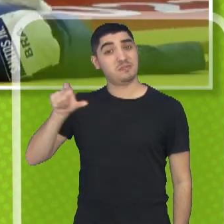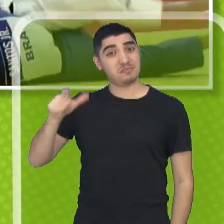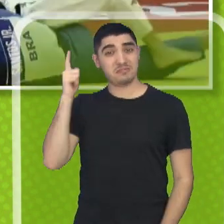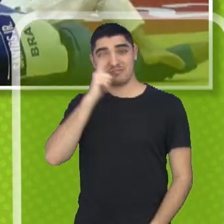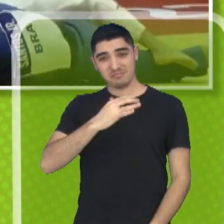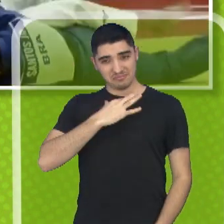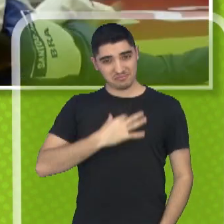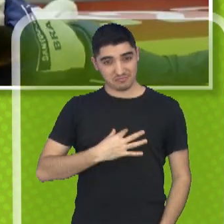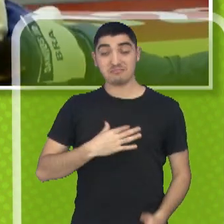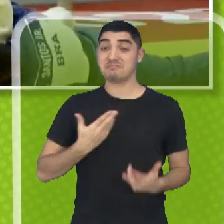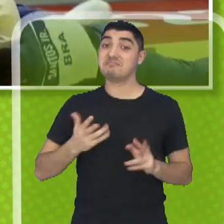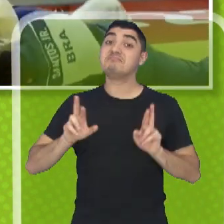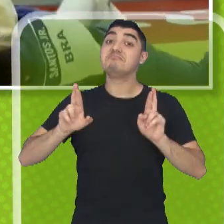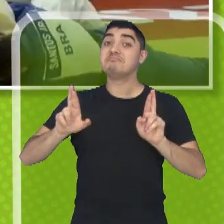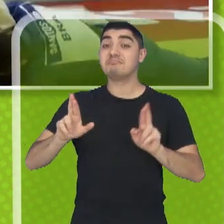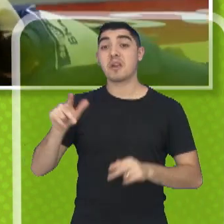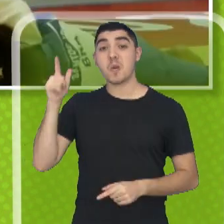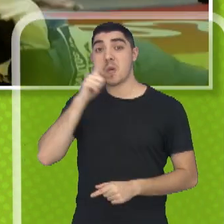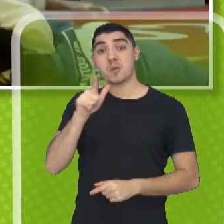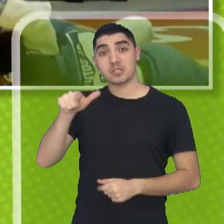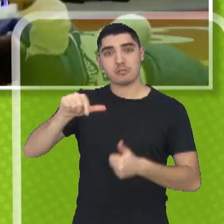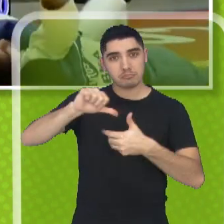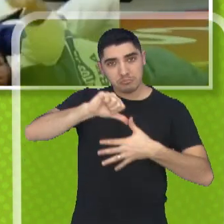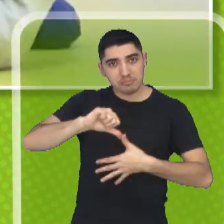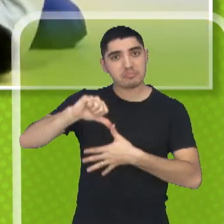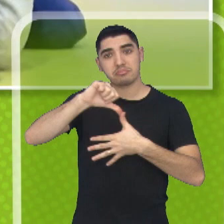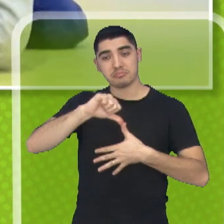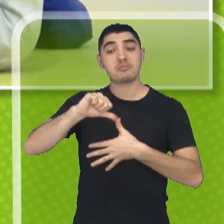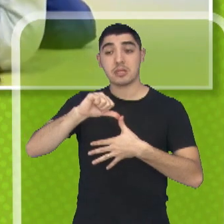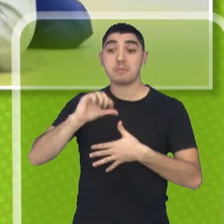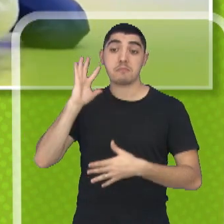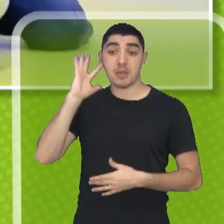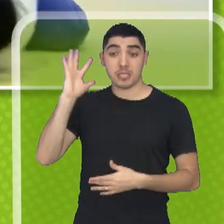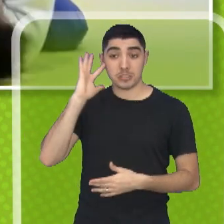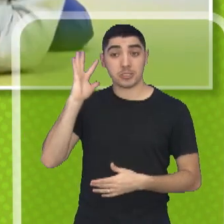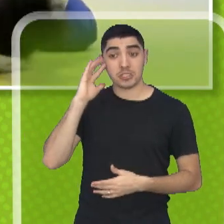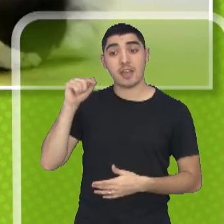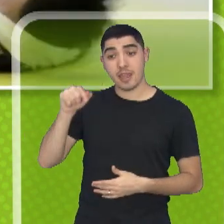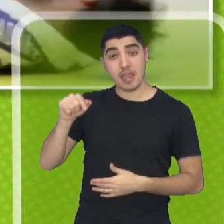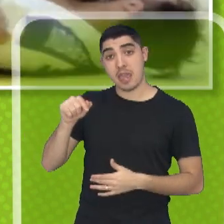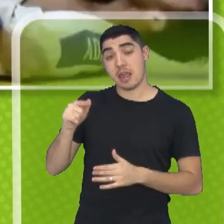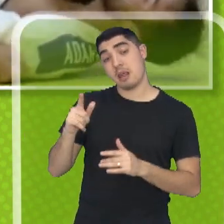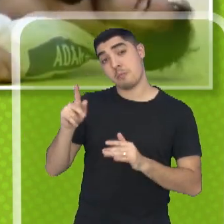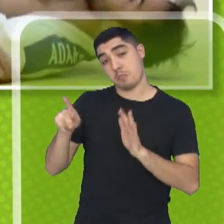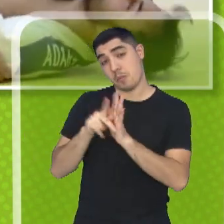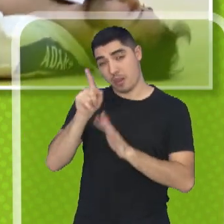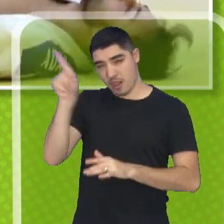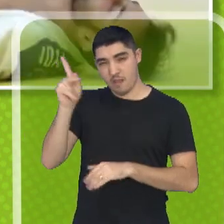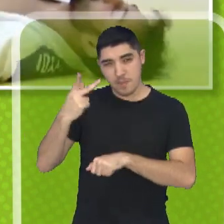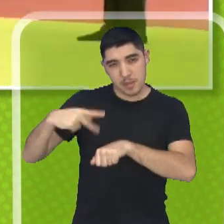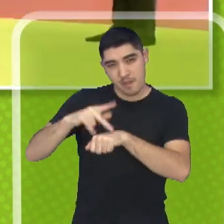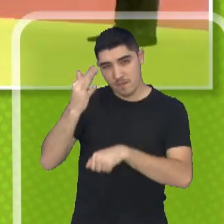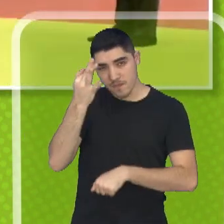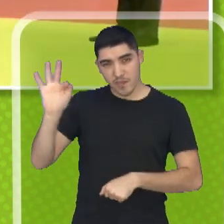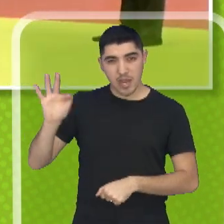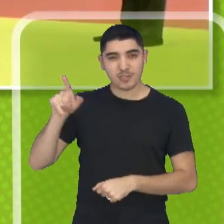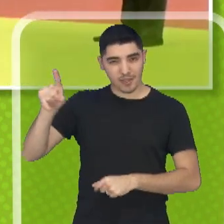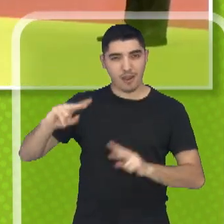medalha. Quem sabe aí consegue uma vaga no Pan, já pensando talvez não para Paris 2024, mas para Los